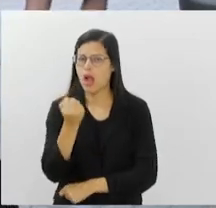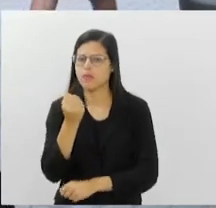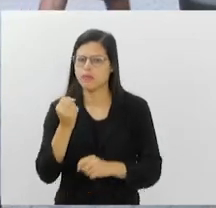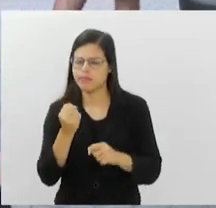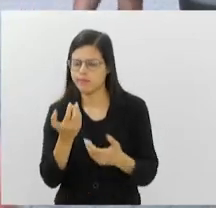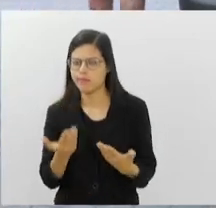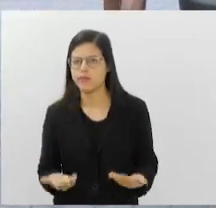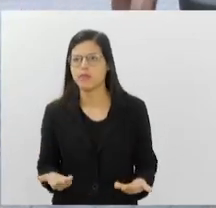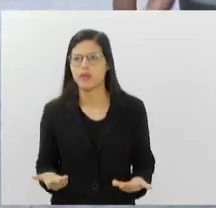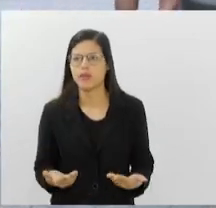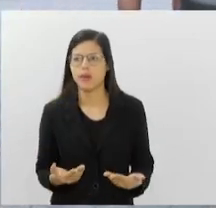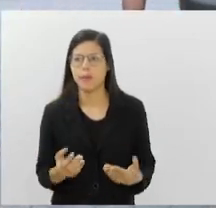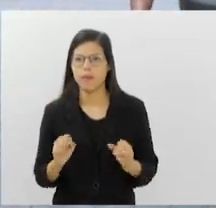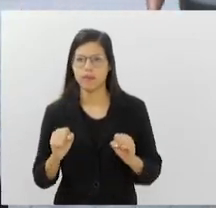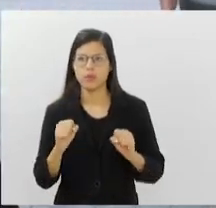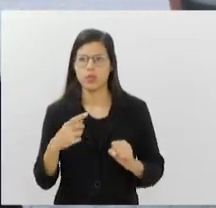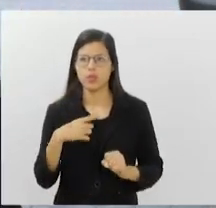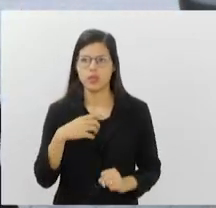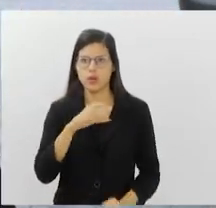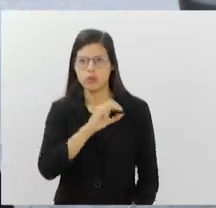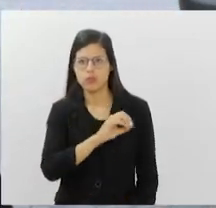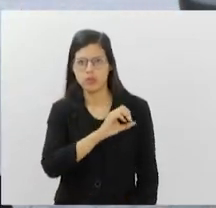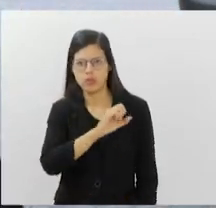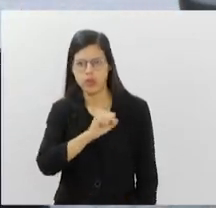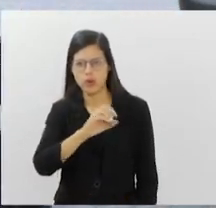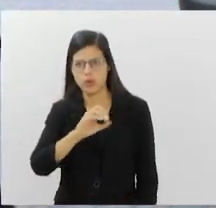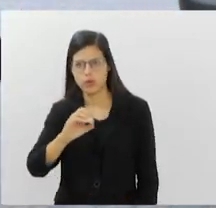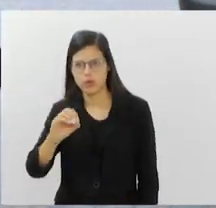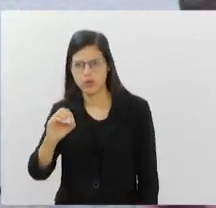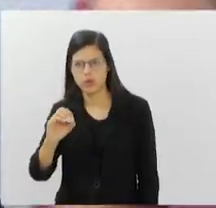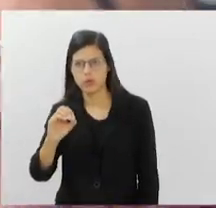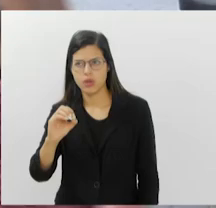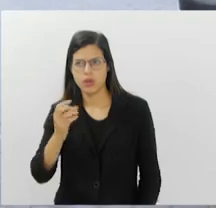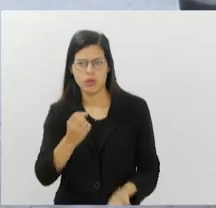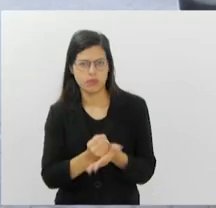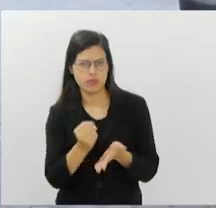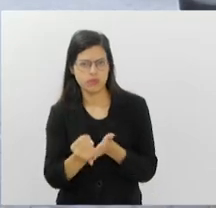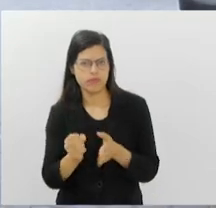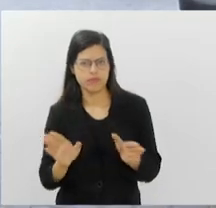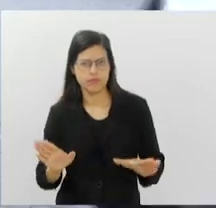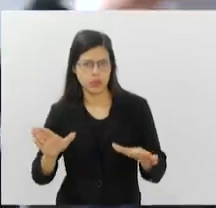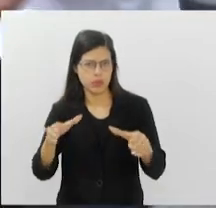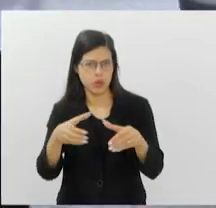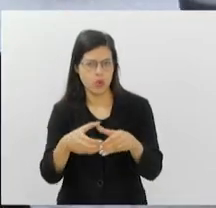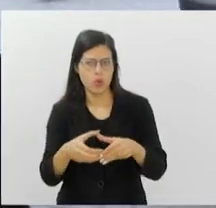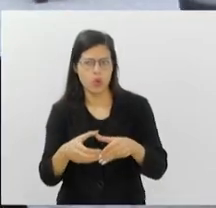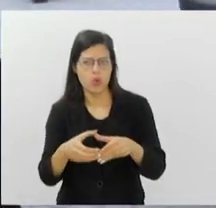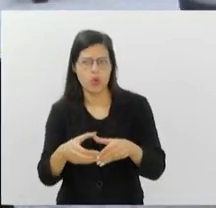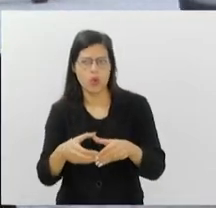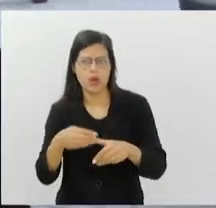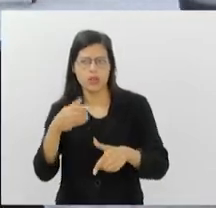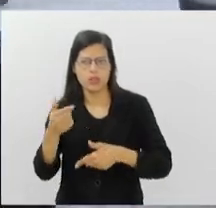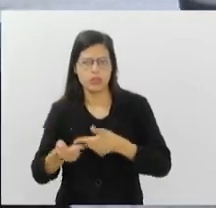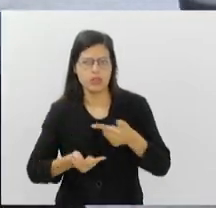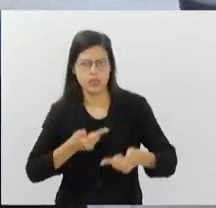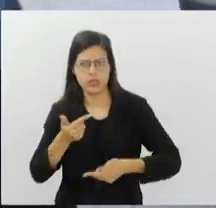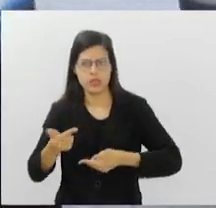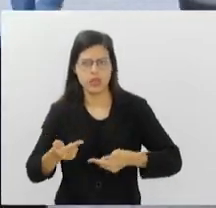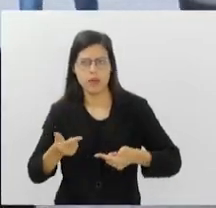Então, podia ter muito bem um 0800, contratar uma equipe. Esse trabalho é um